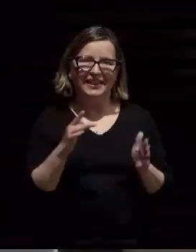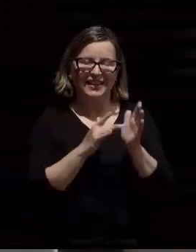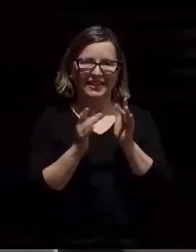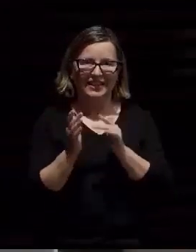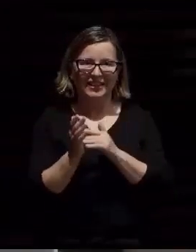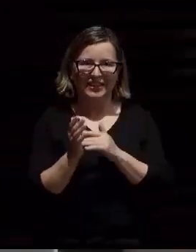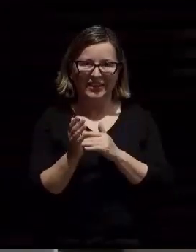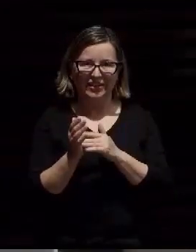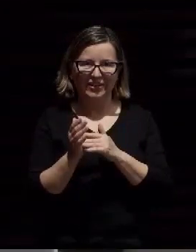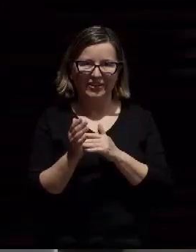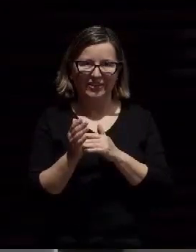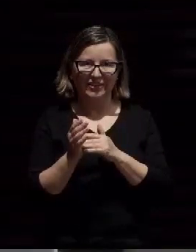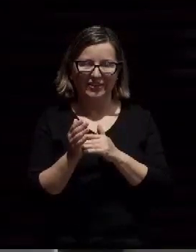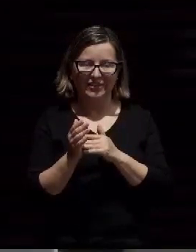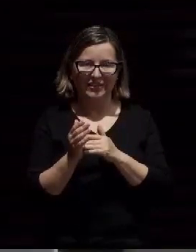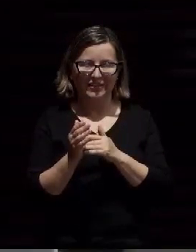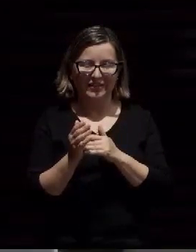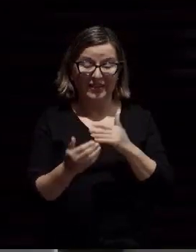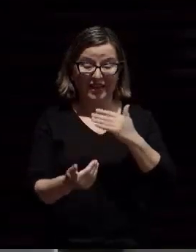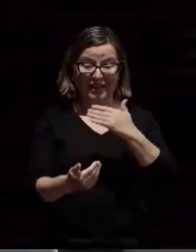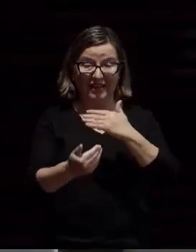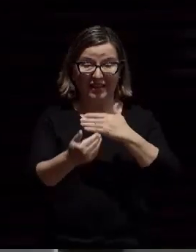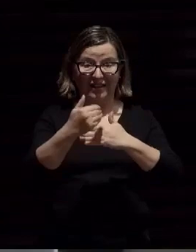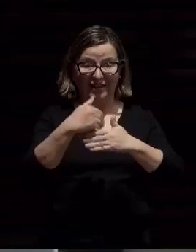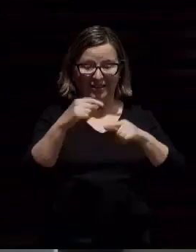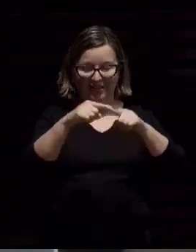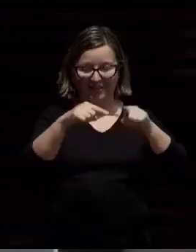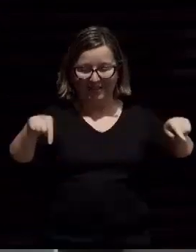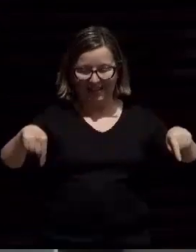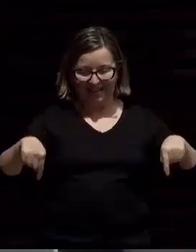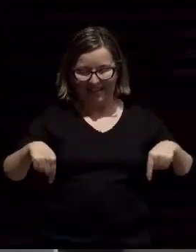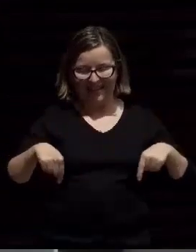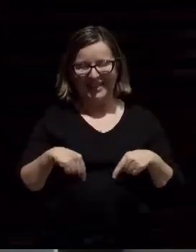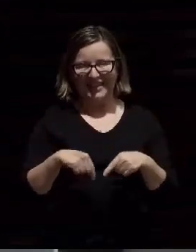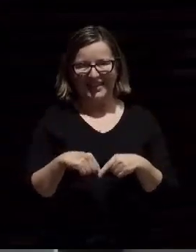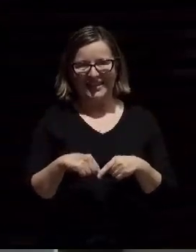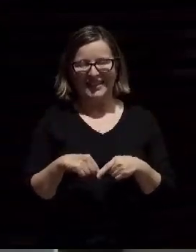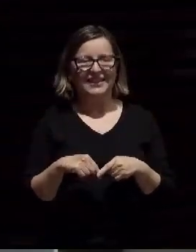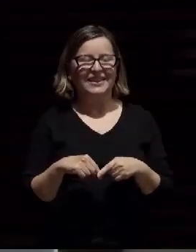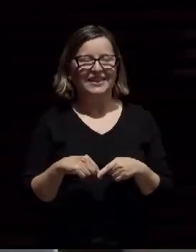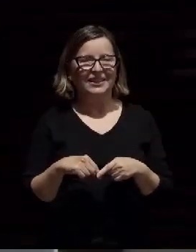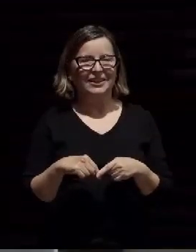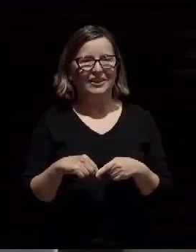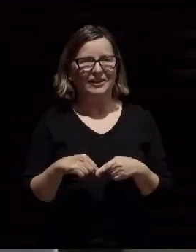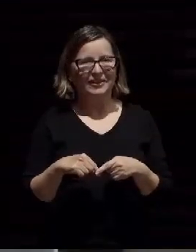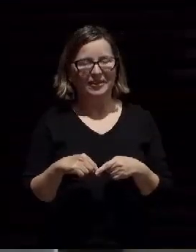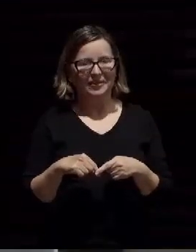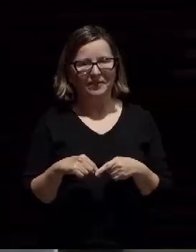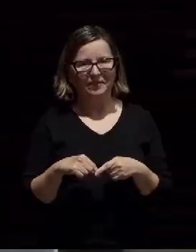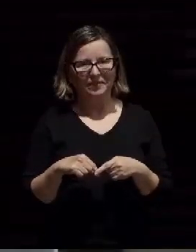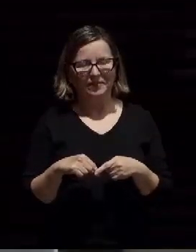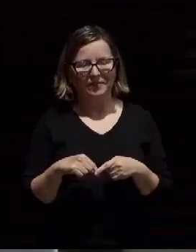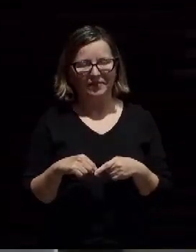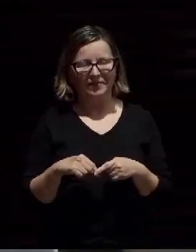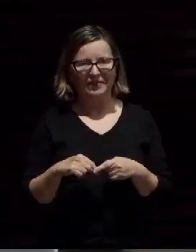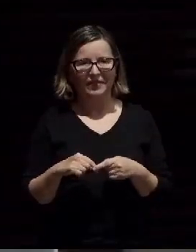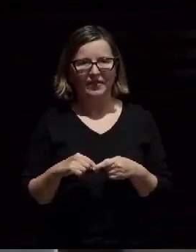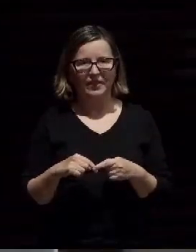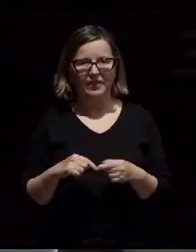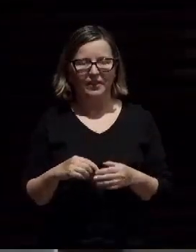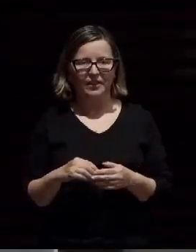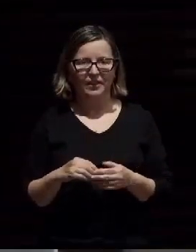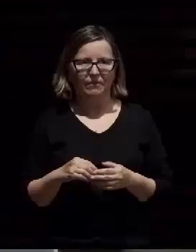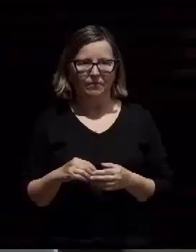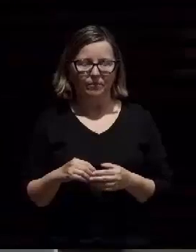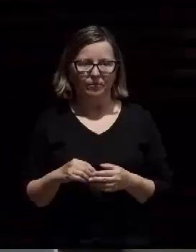botou a turma do Sinédrio, a governança de Israel, que vivia